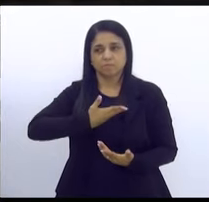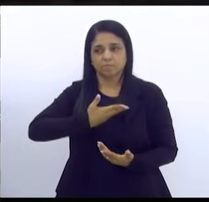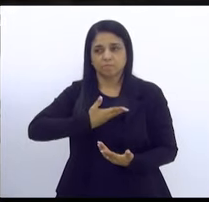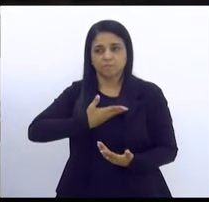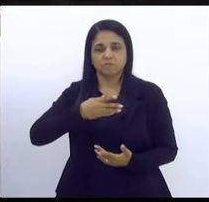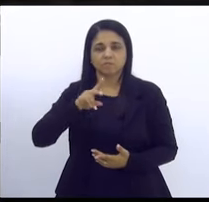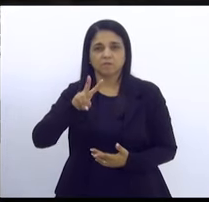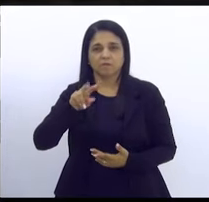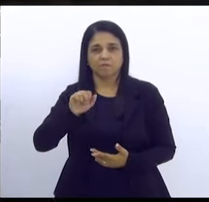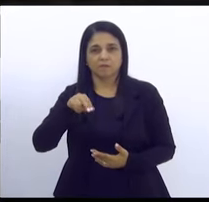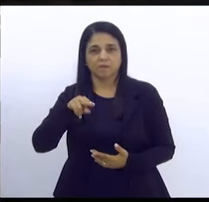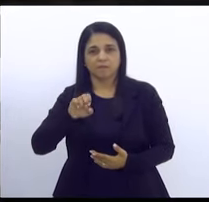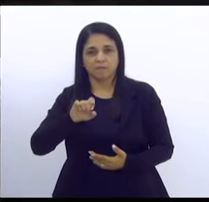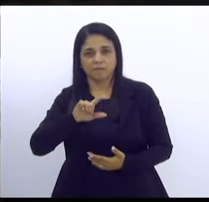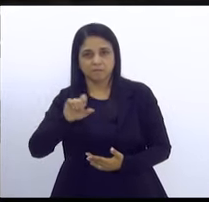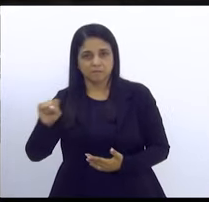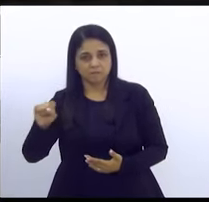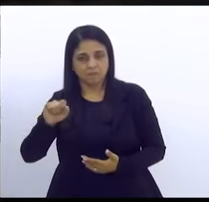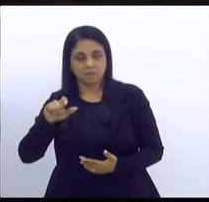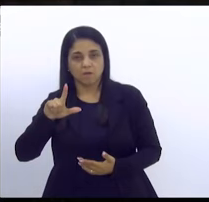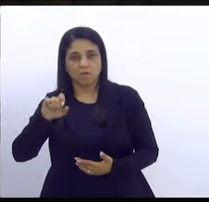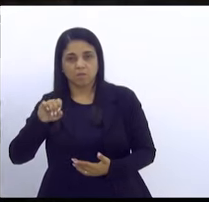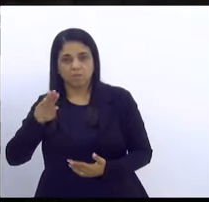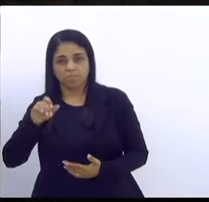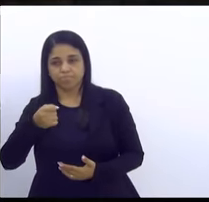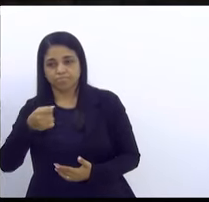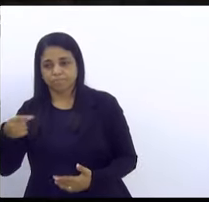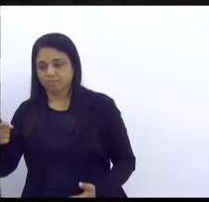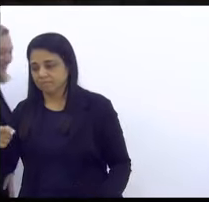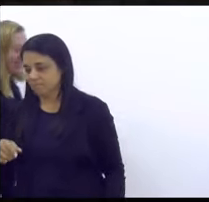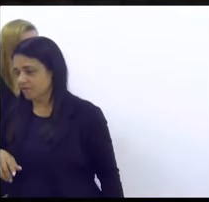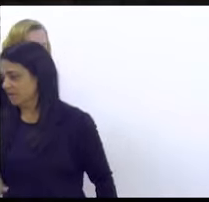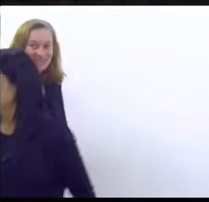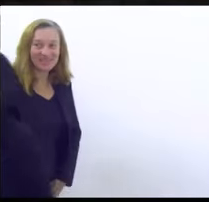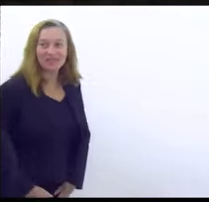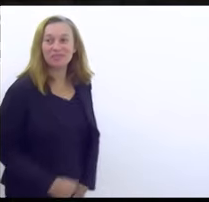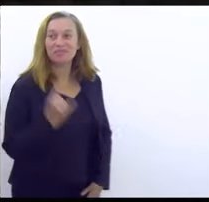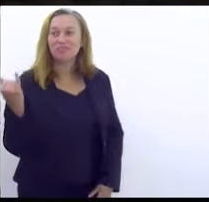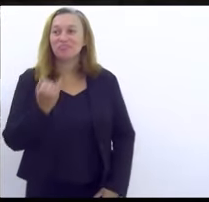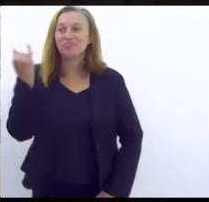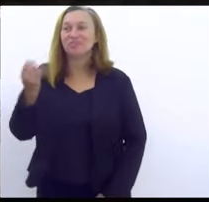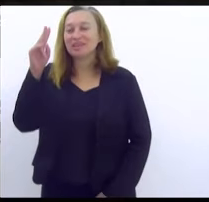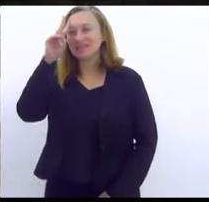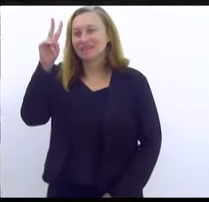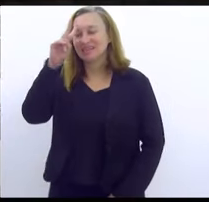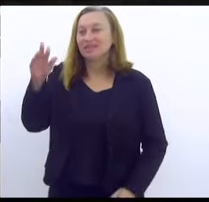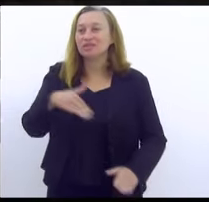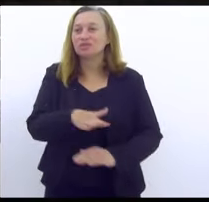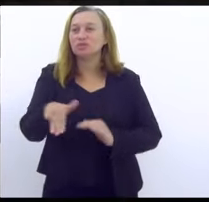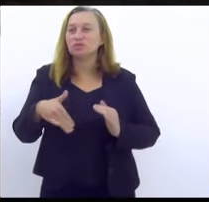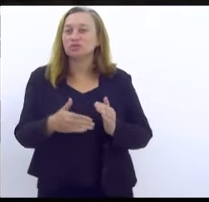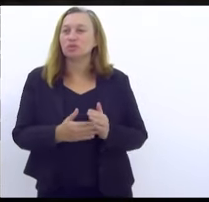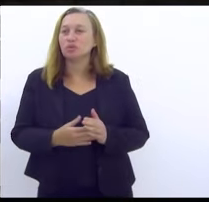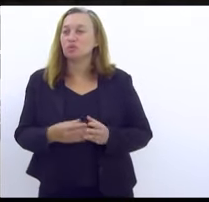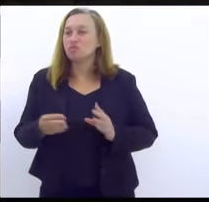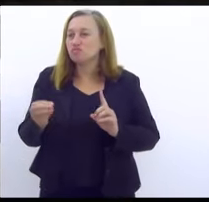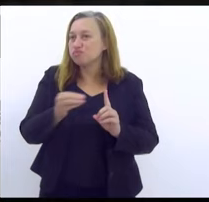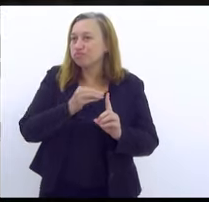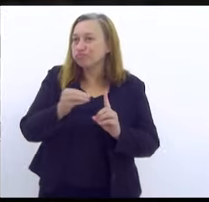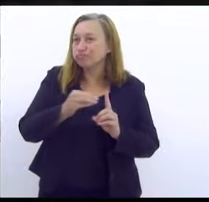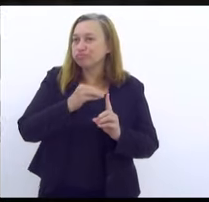da Vanessa Lobão. É importante lembrar o quanto que toda uma situação de